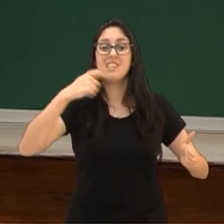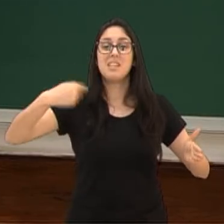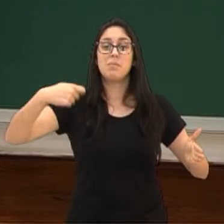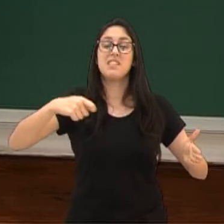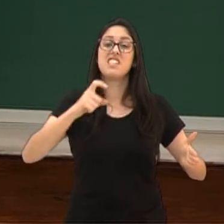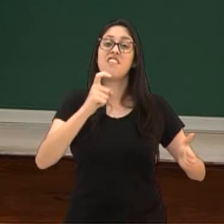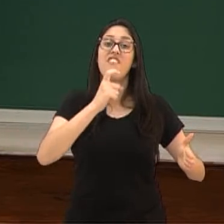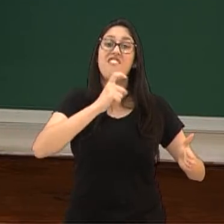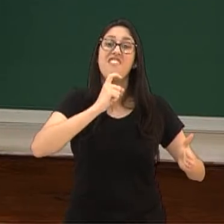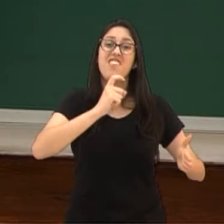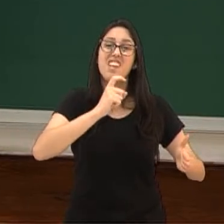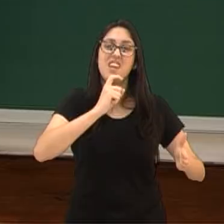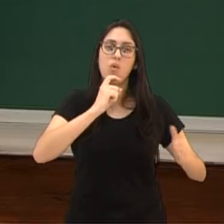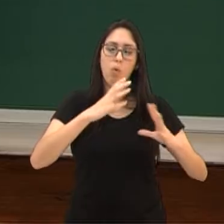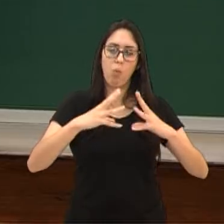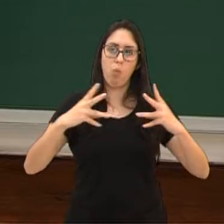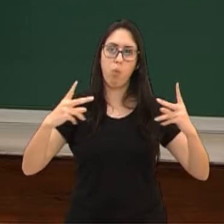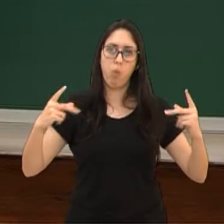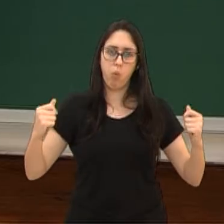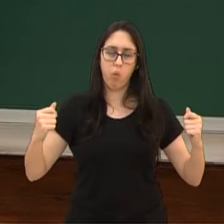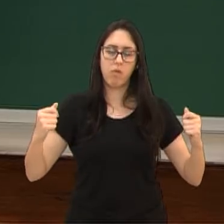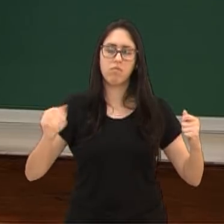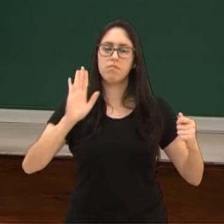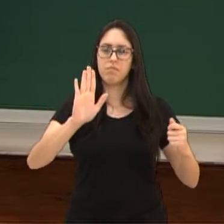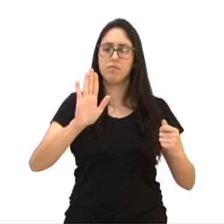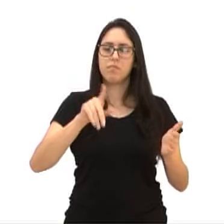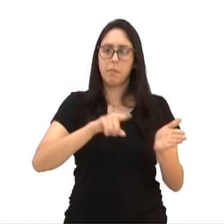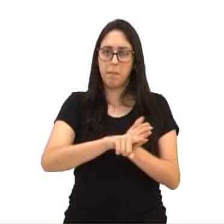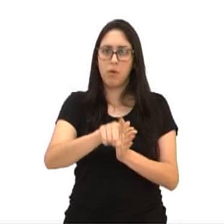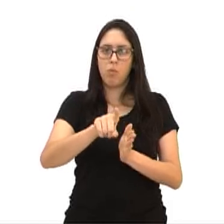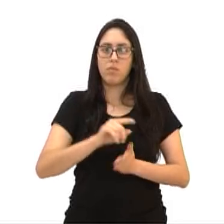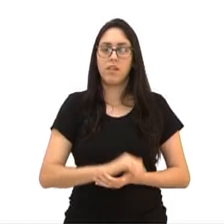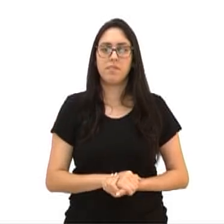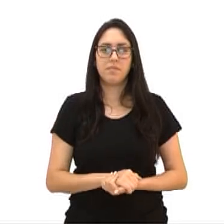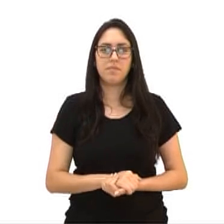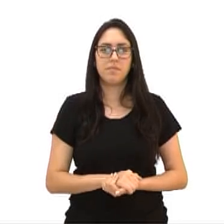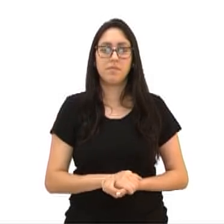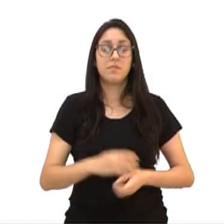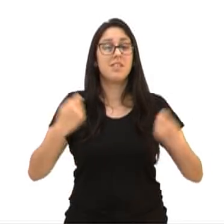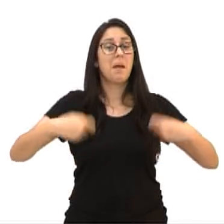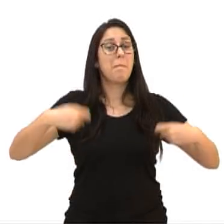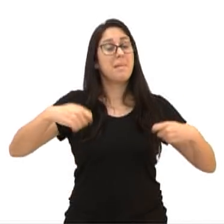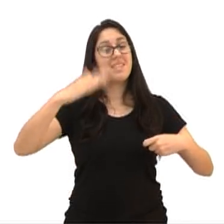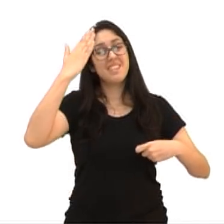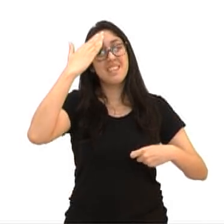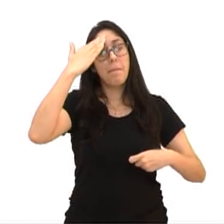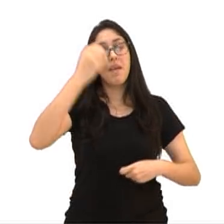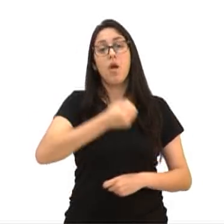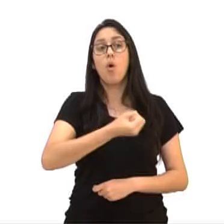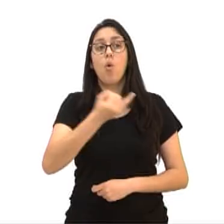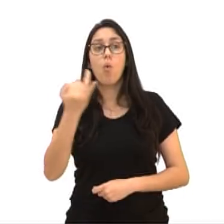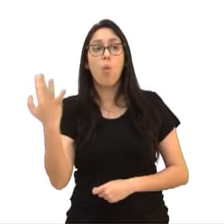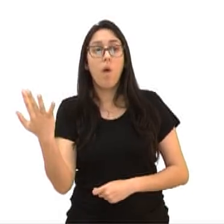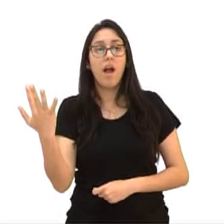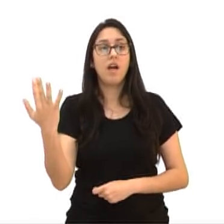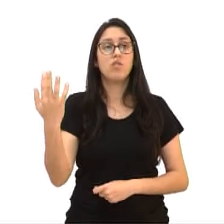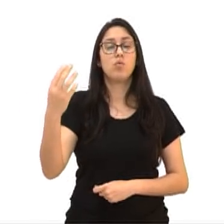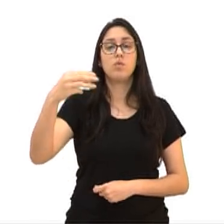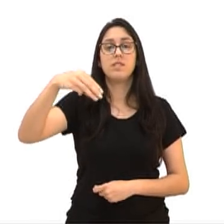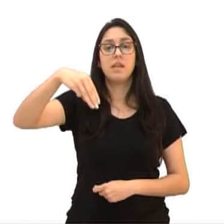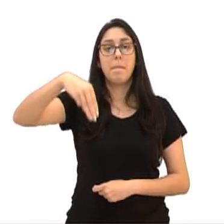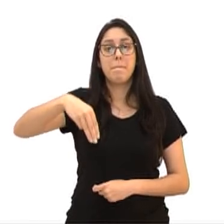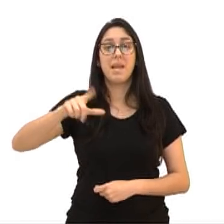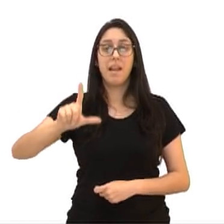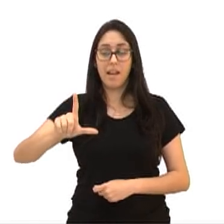esfrie, ok? Então vamos lá para a pergunta em si. Eles querem saber quantos mililitros de doce de leite,